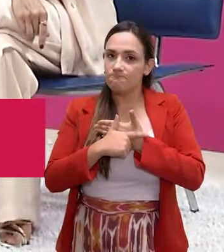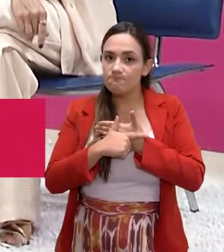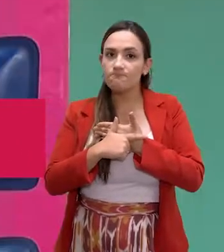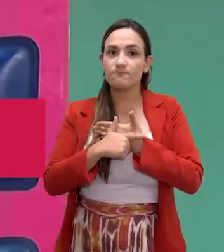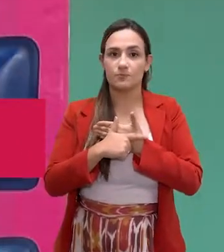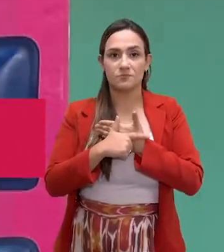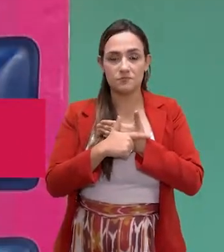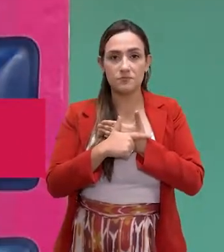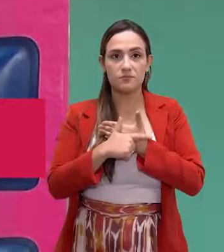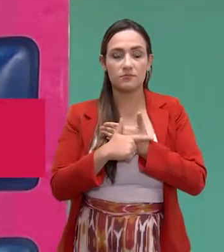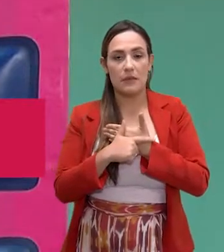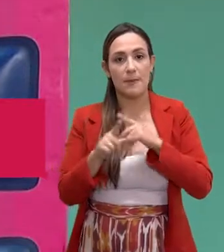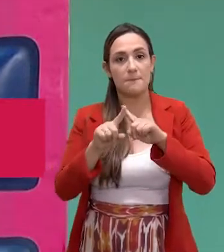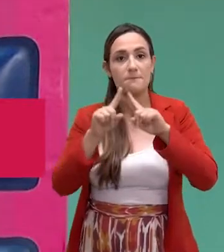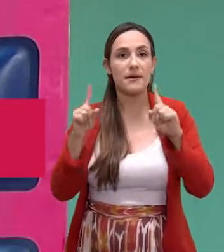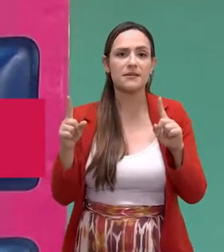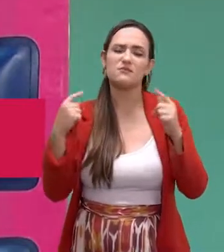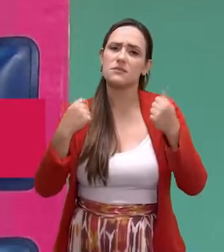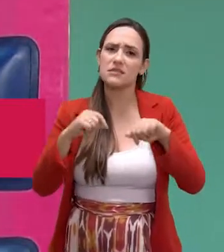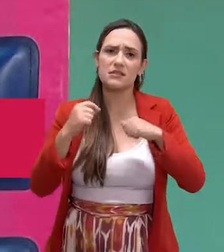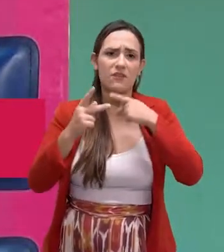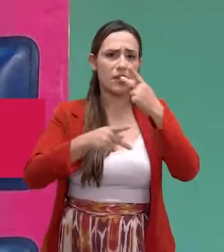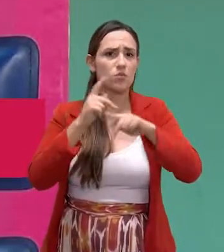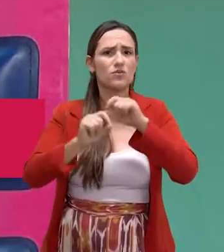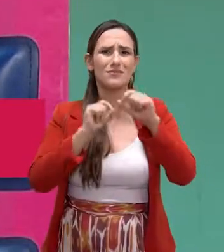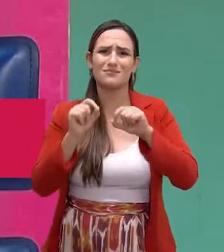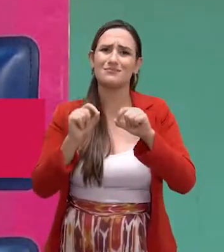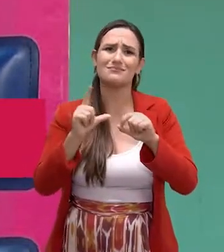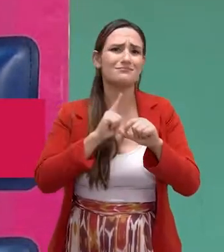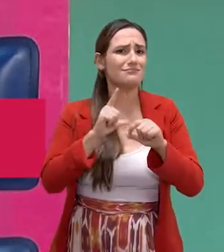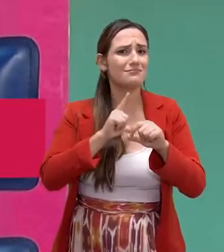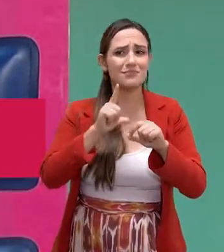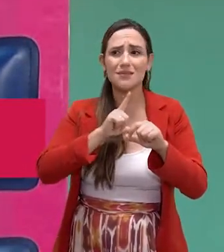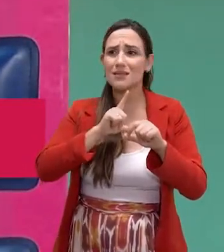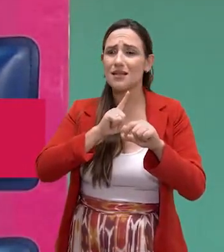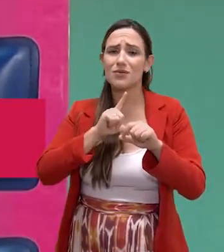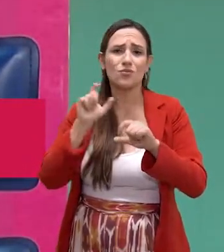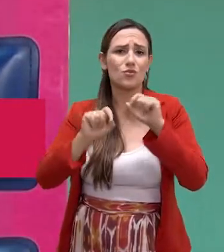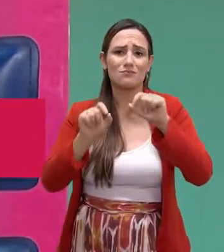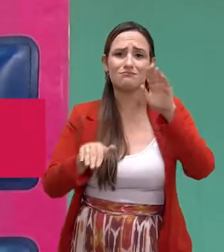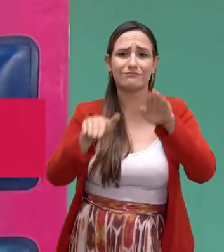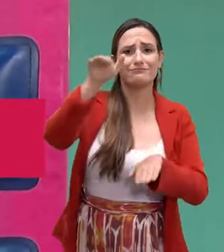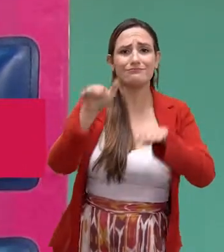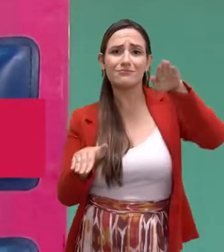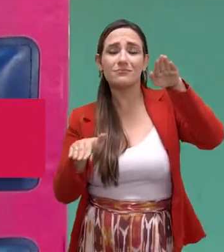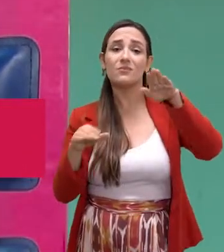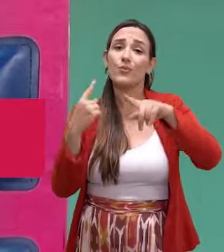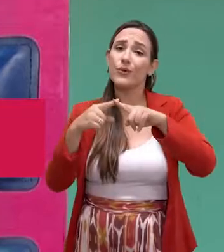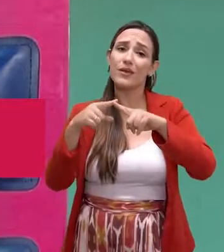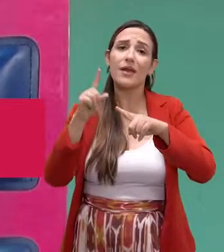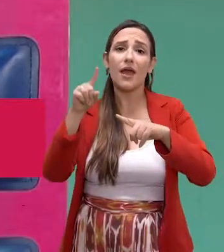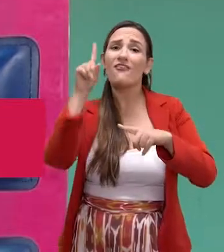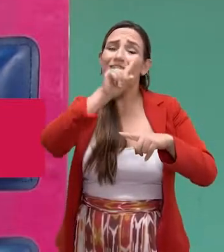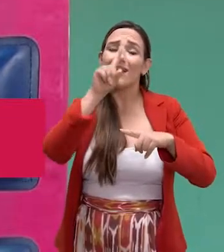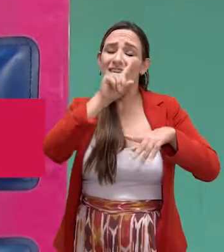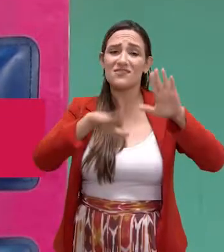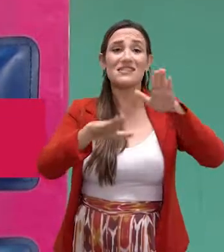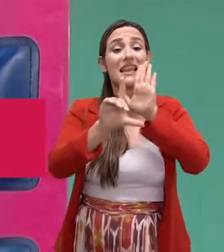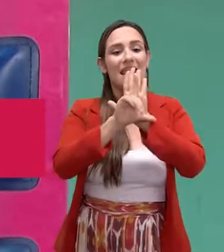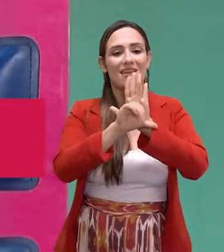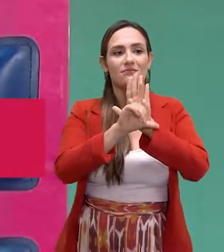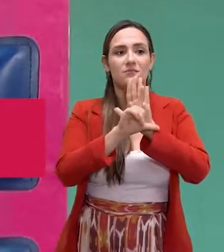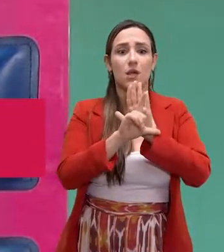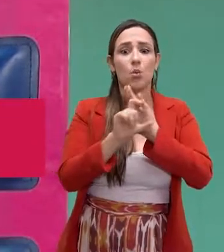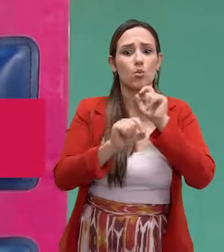essa questão da desigualdade, que passa muito pela legislação, muitas vezes. Então, o que